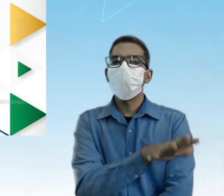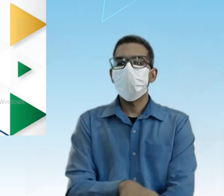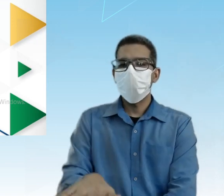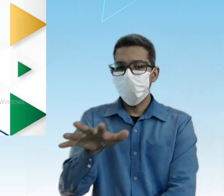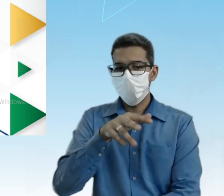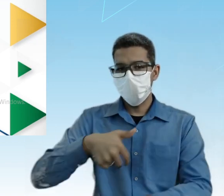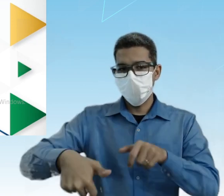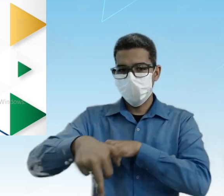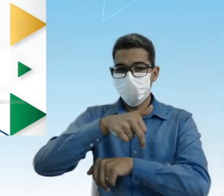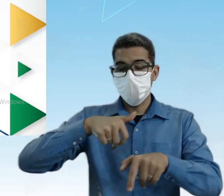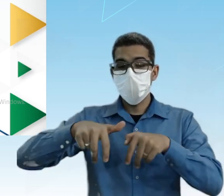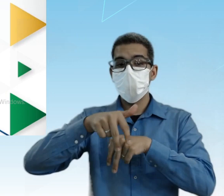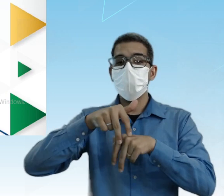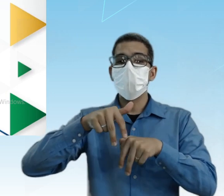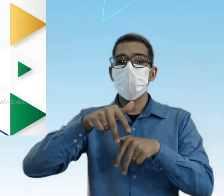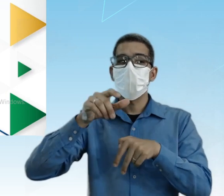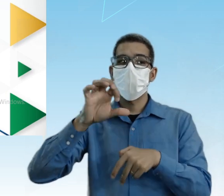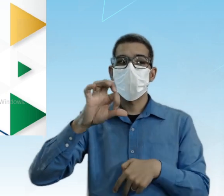população,